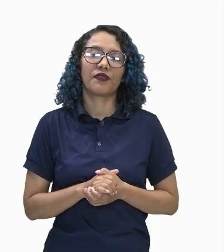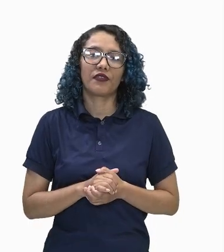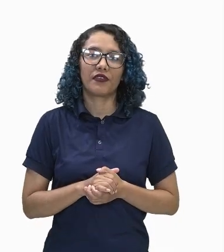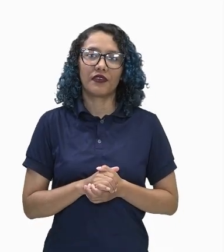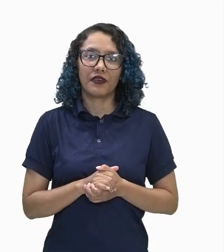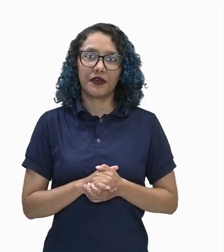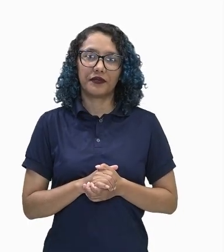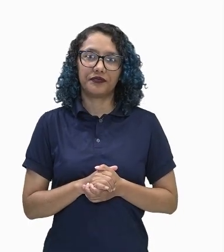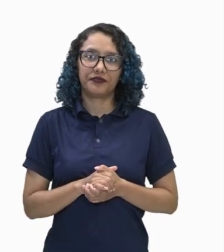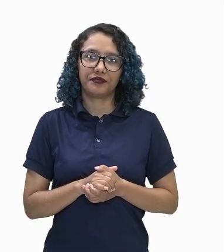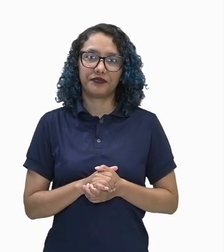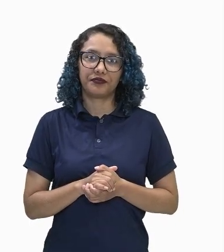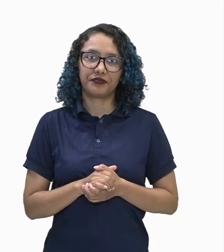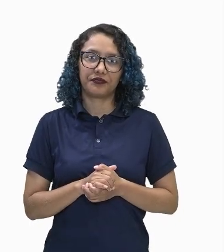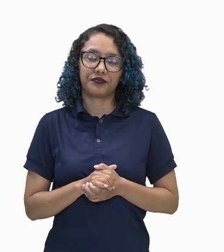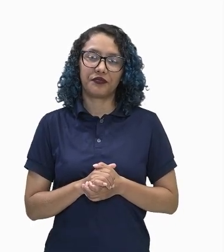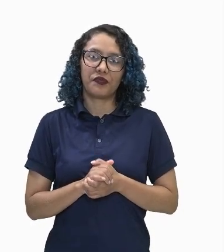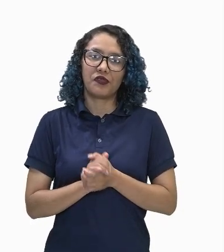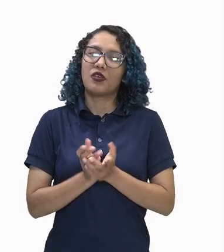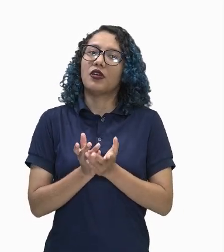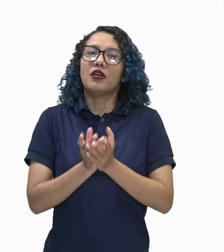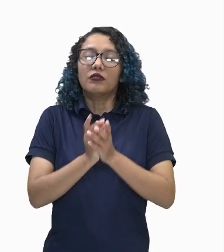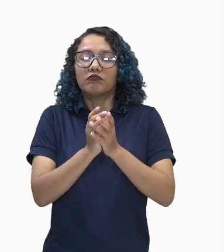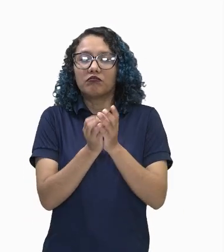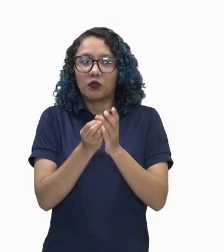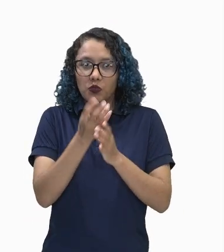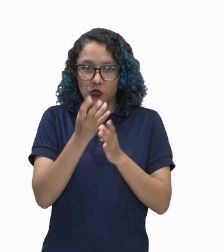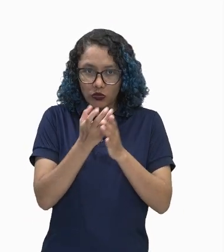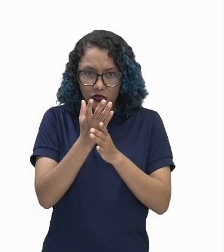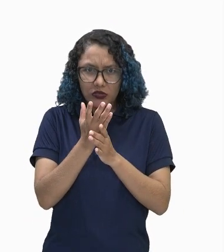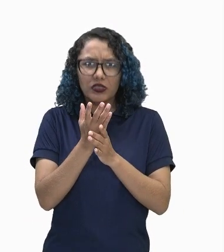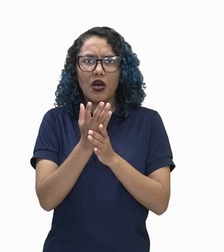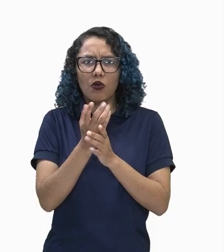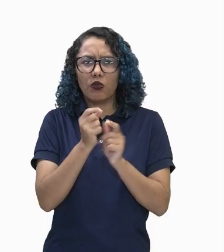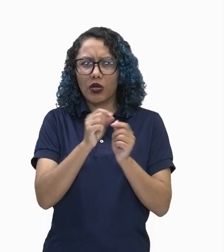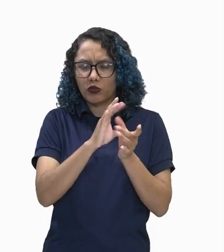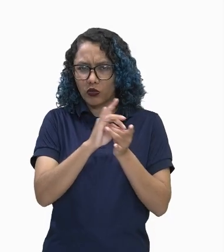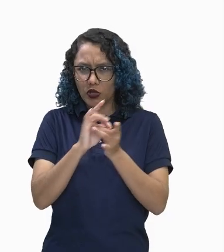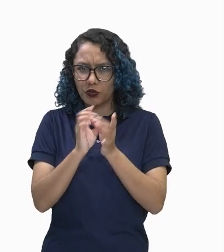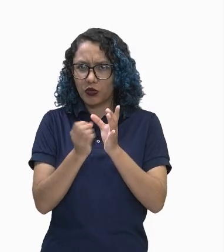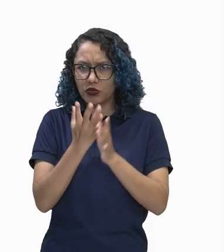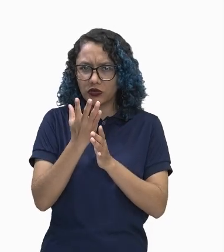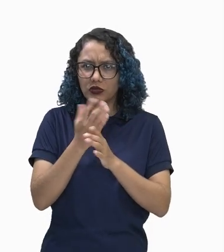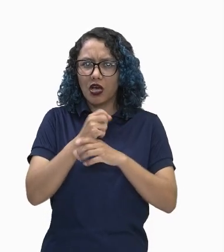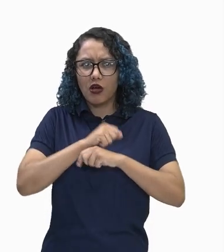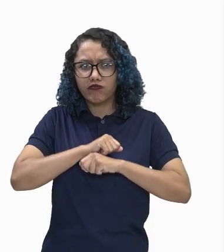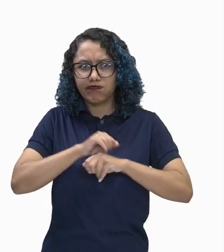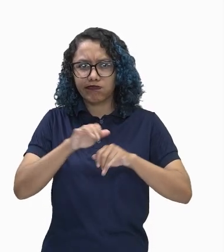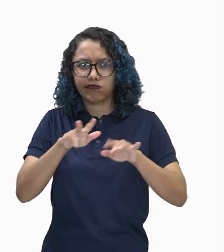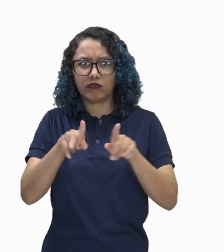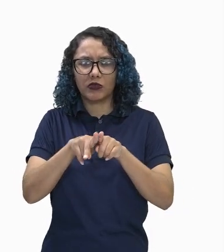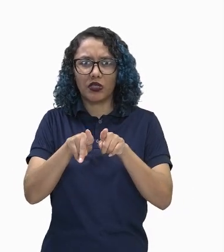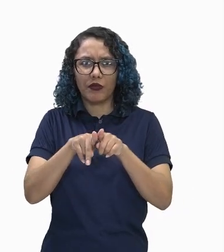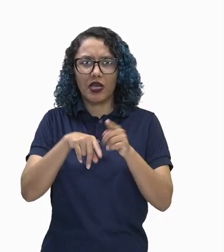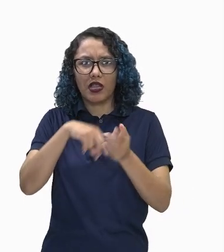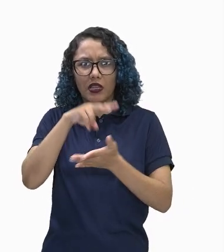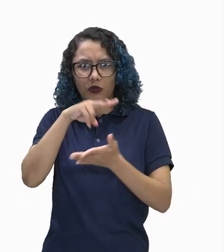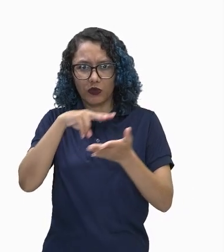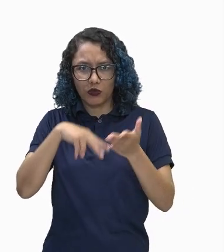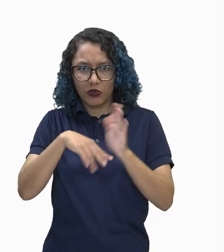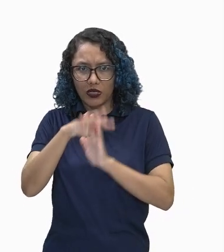conhecimento, reconstrução do contexto de produção, circulação e recepção de